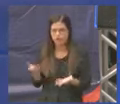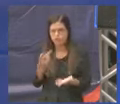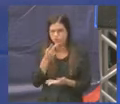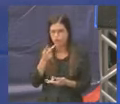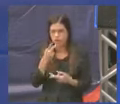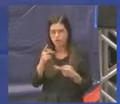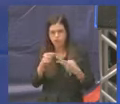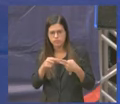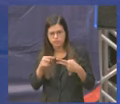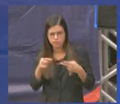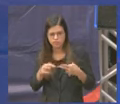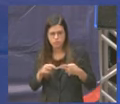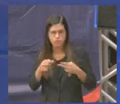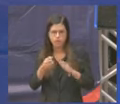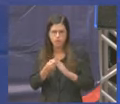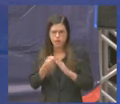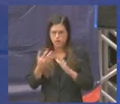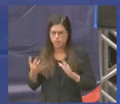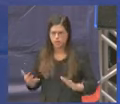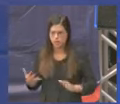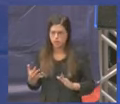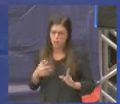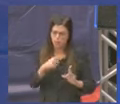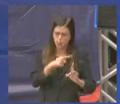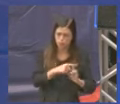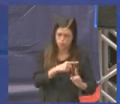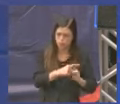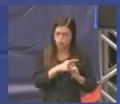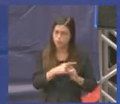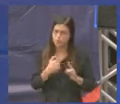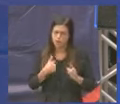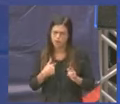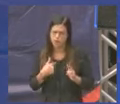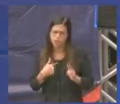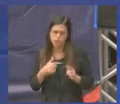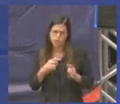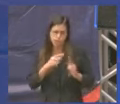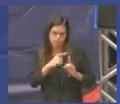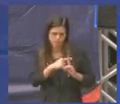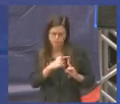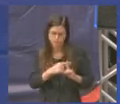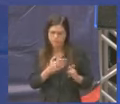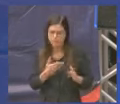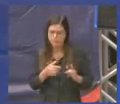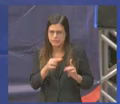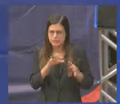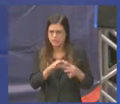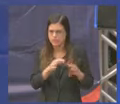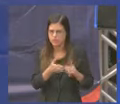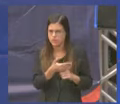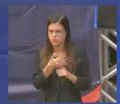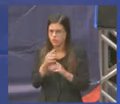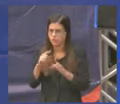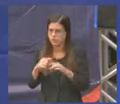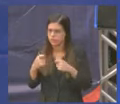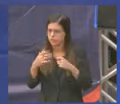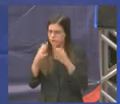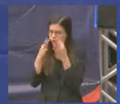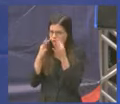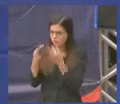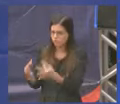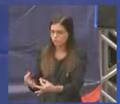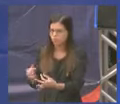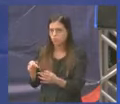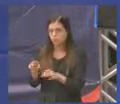dois aspectos, né? Os aspectos otimistas. Eu sou um grande otimista com relação à tecnologia, mas eu preciso ter atenção, acho que a gente precisa ter atenção